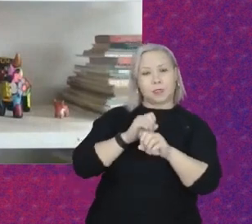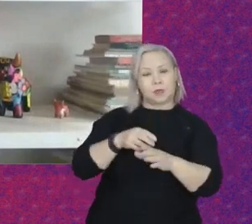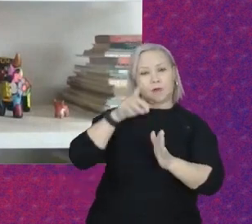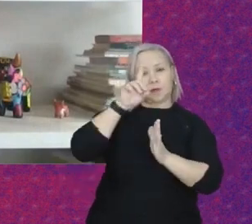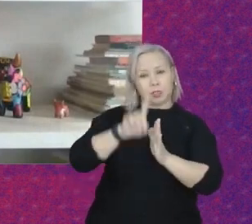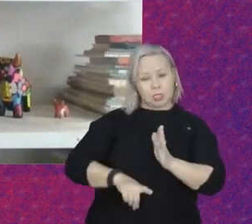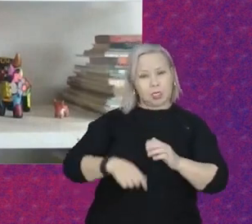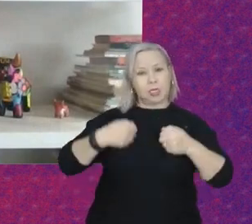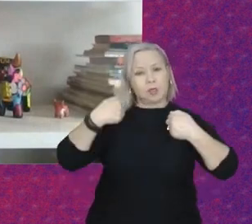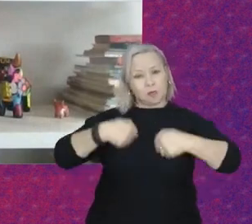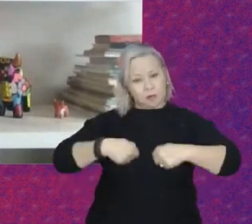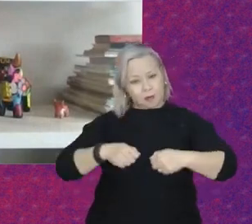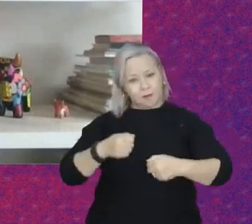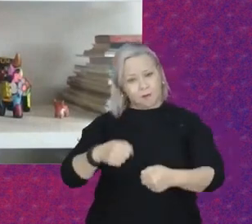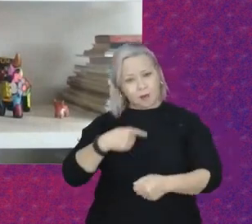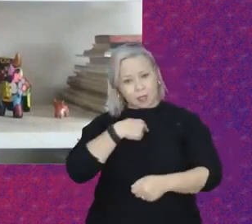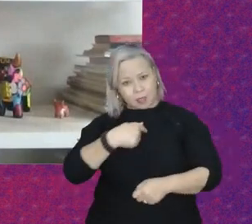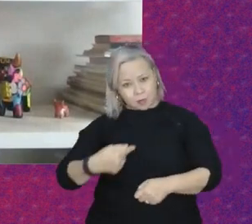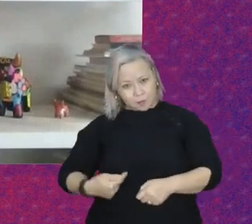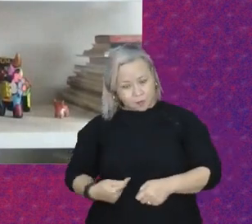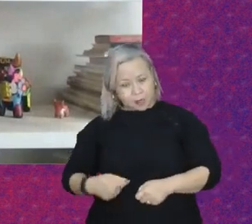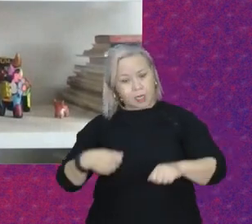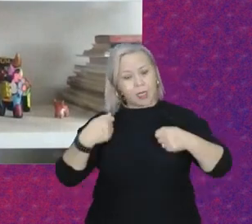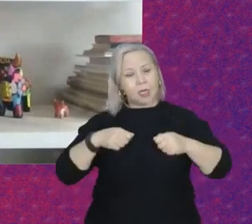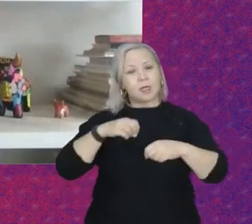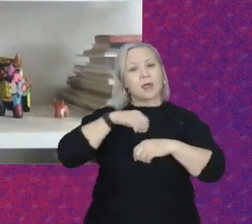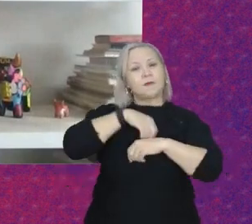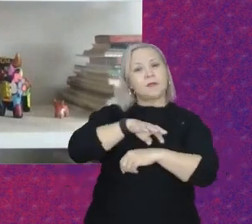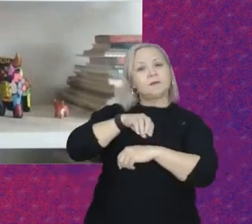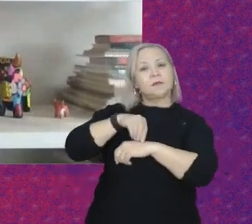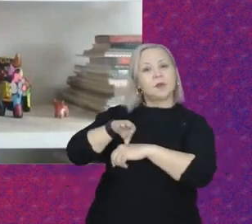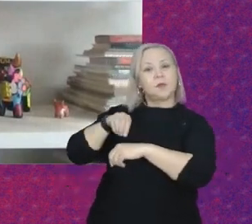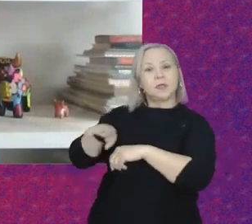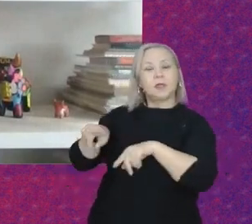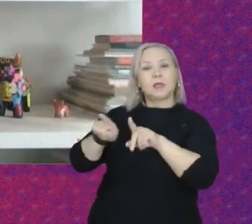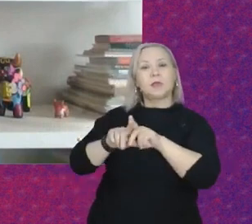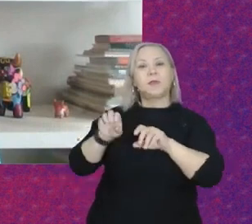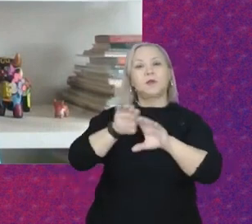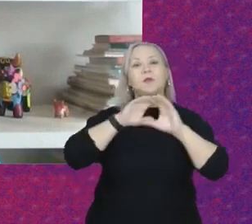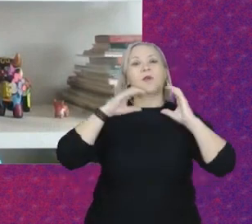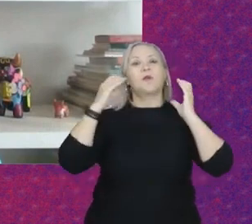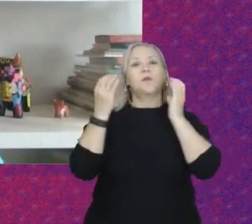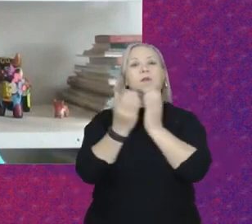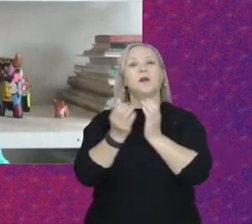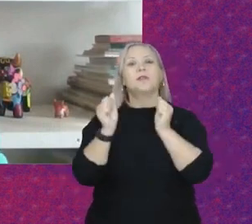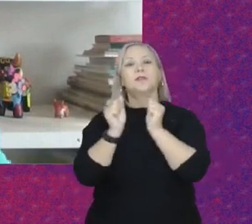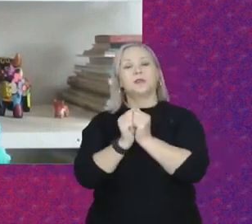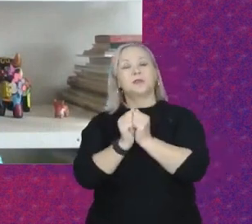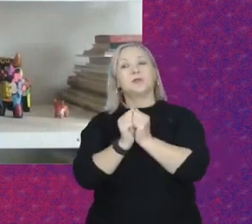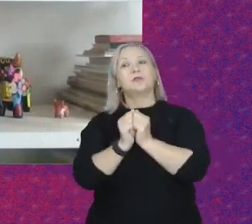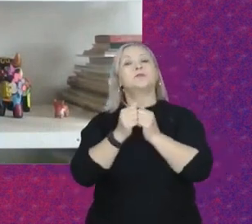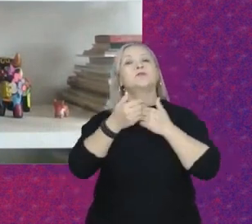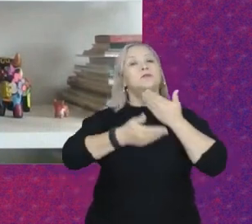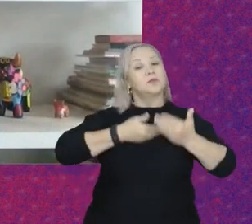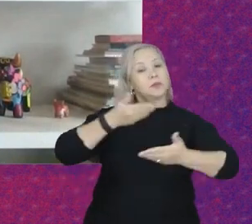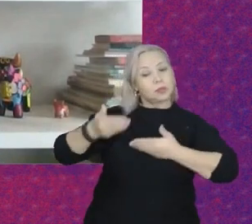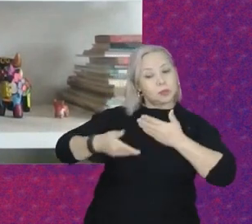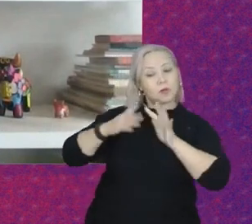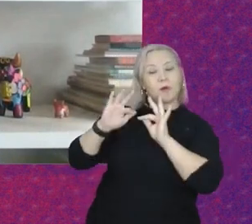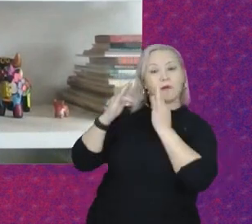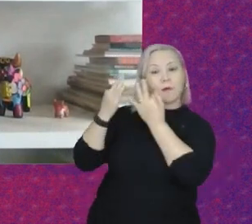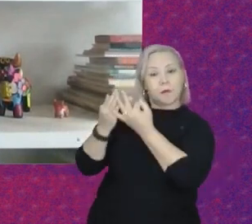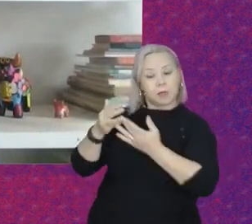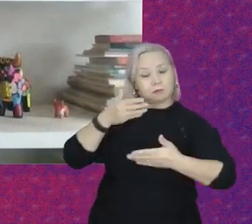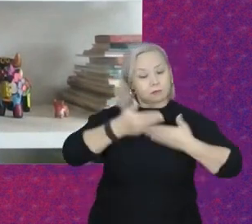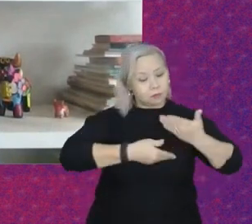como dever do Estado, e que deve ser compartilhada também com a comunidade, com a família. Então, exige um compartilhamento,